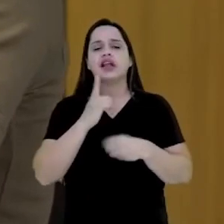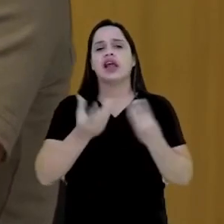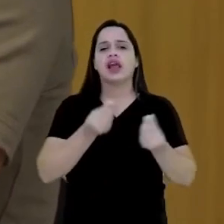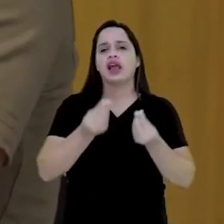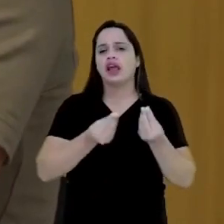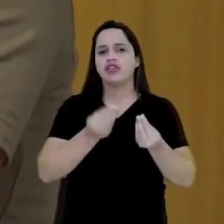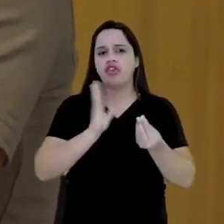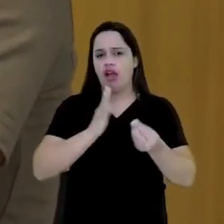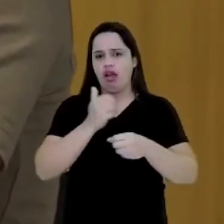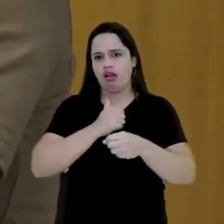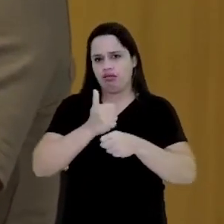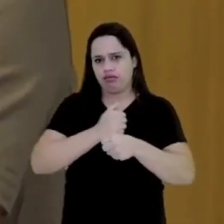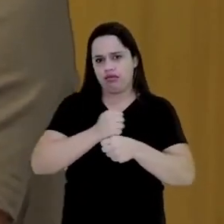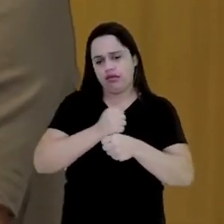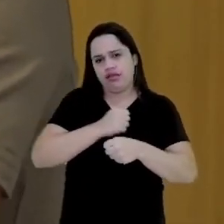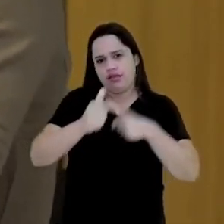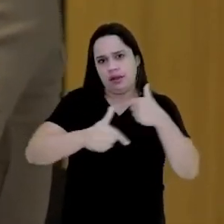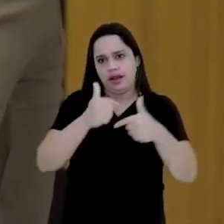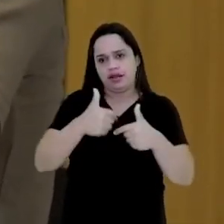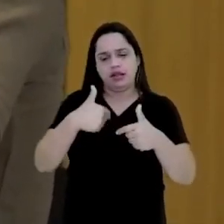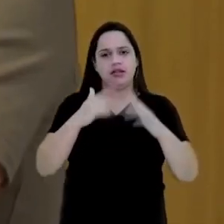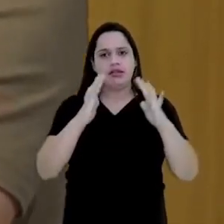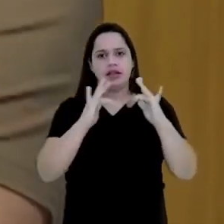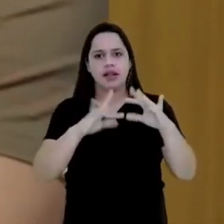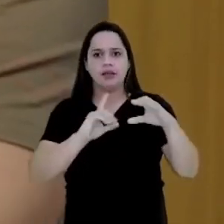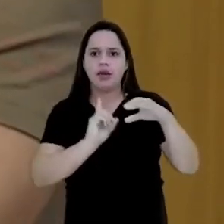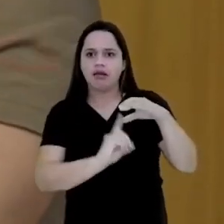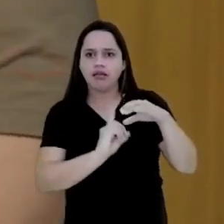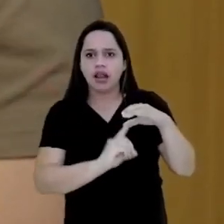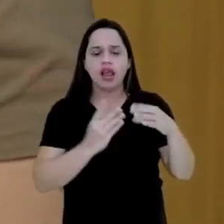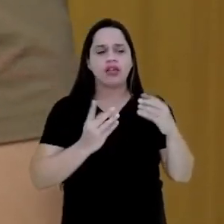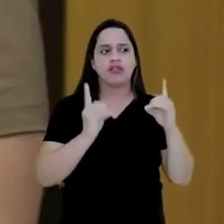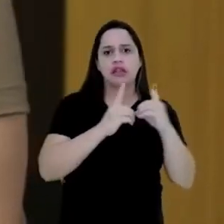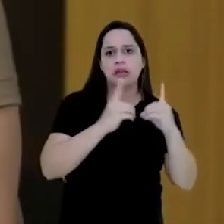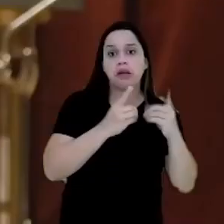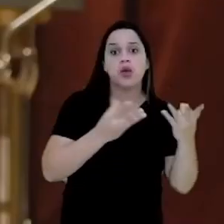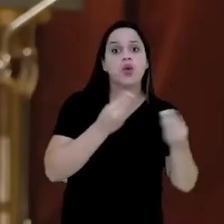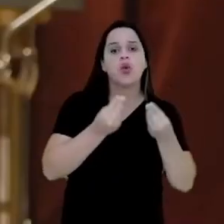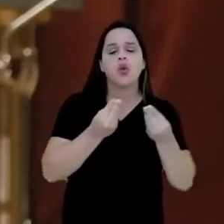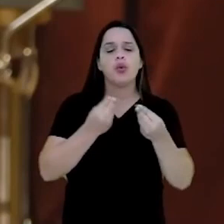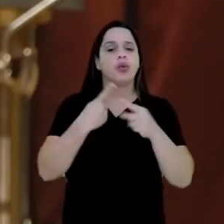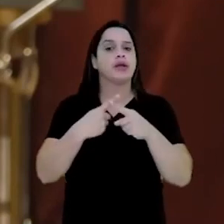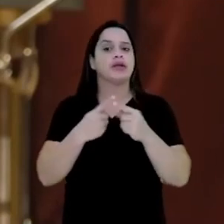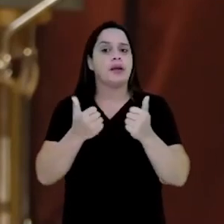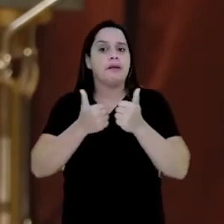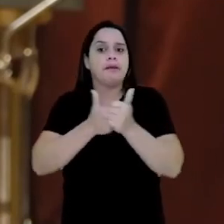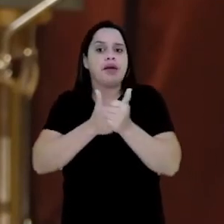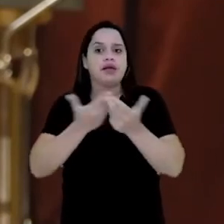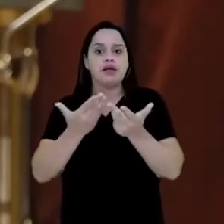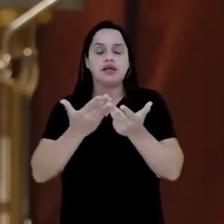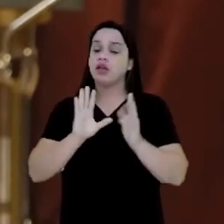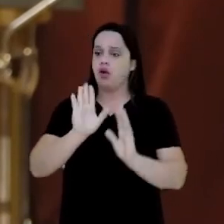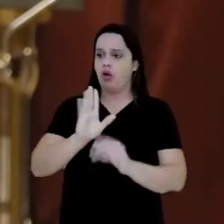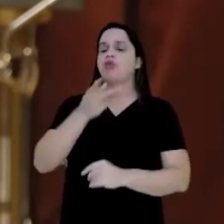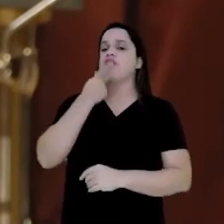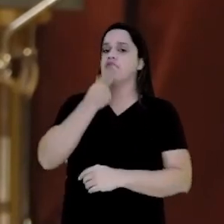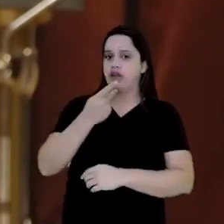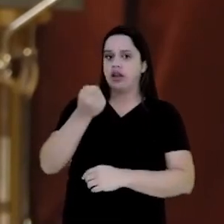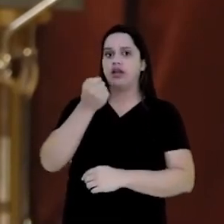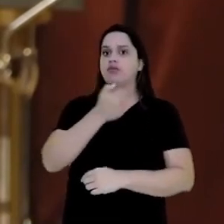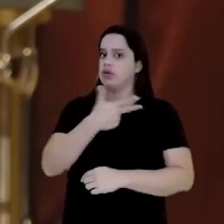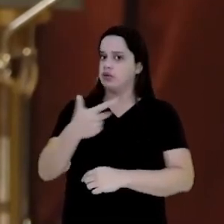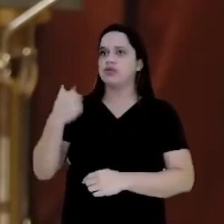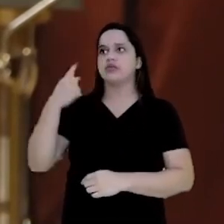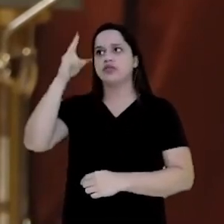nesse tanto tempo de trabalho namorar uma cliente porque você tá de próximo como é que funciona esse cara vou te falar uma história assim